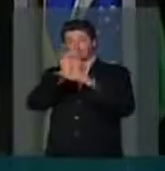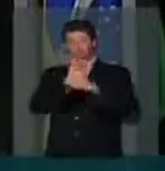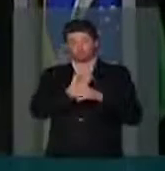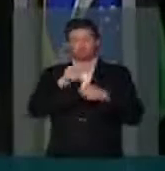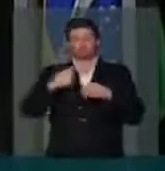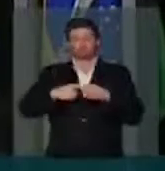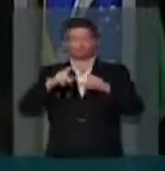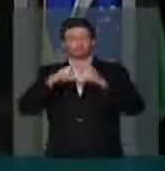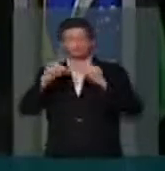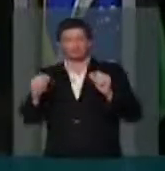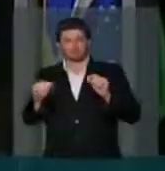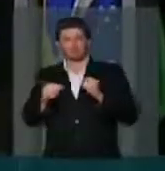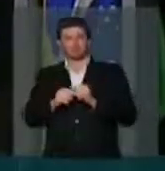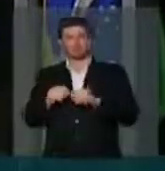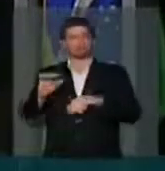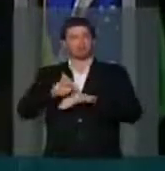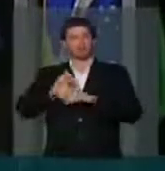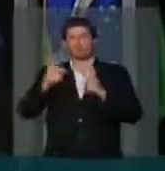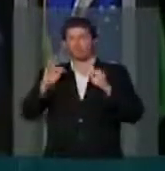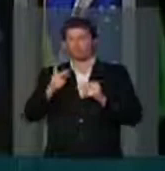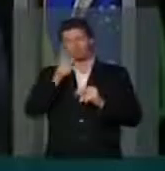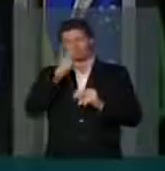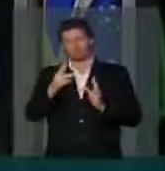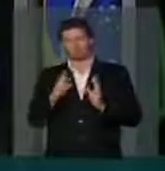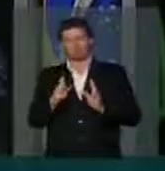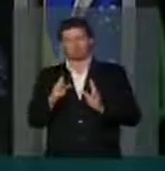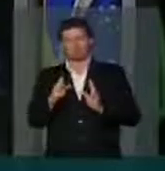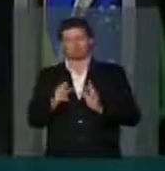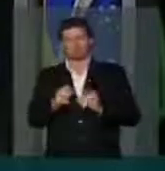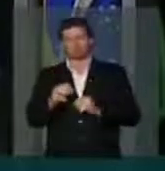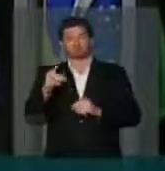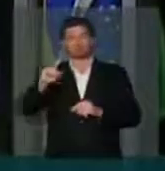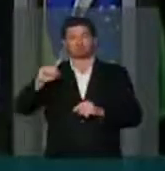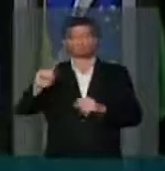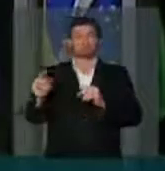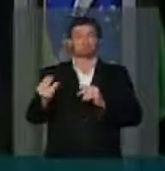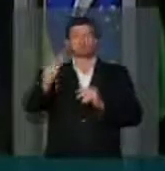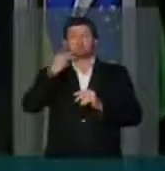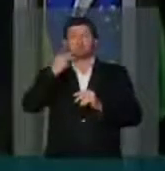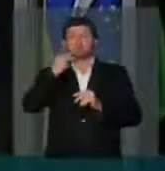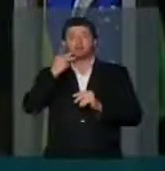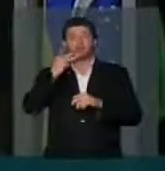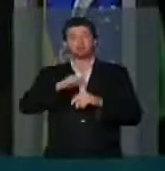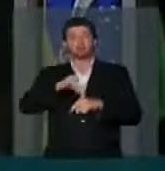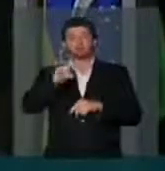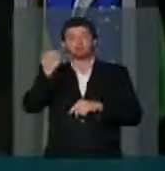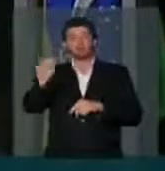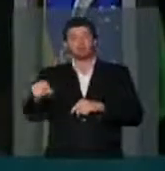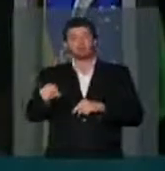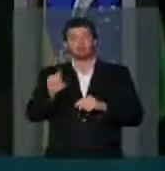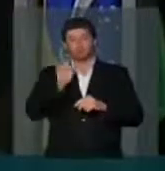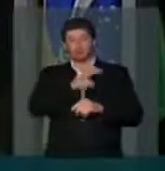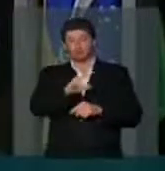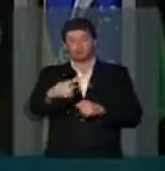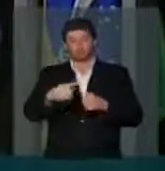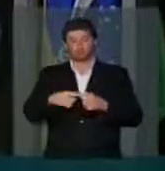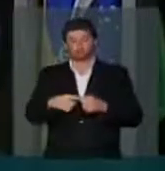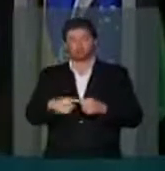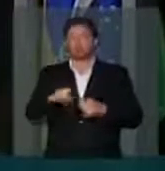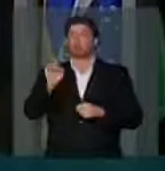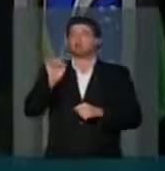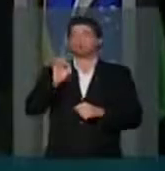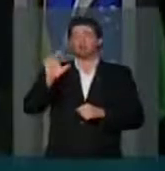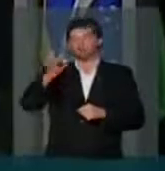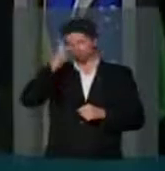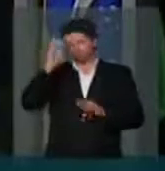Federal, praticamente todas as capitais e centenas e milhares de municípios, cada um à sua maneira, cada um com